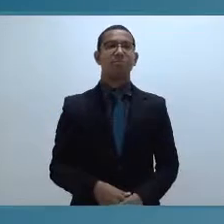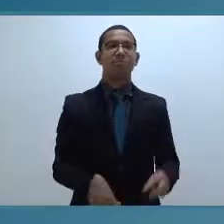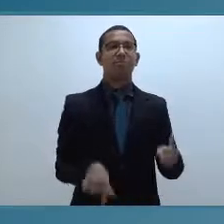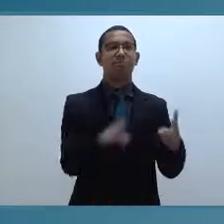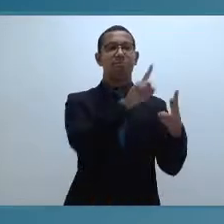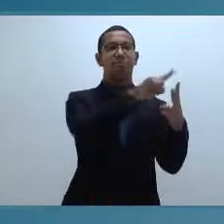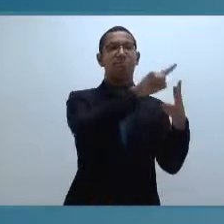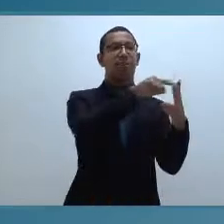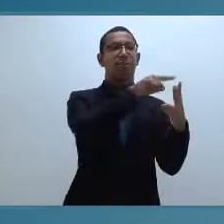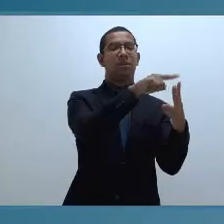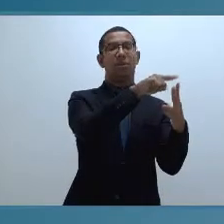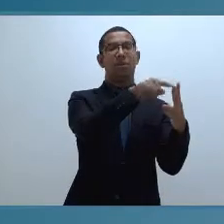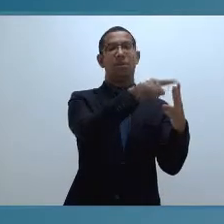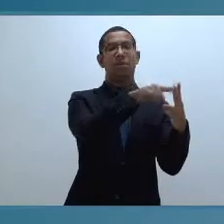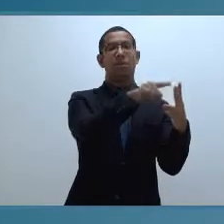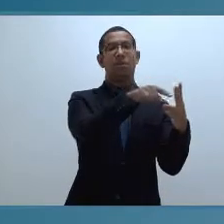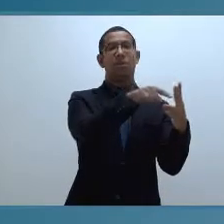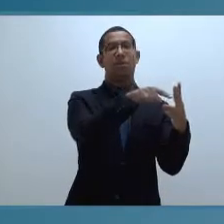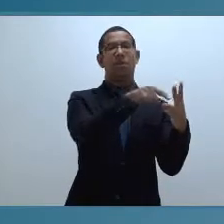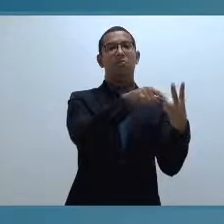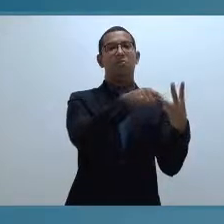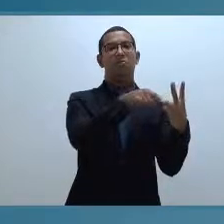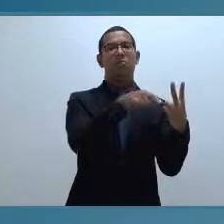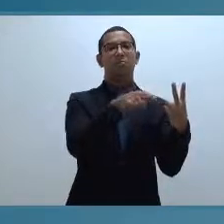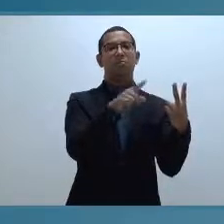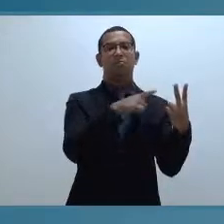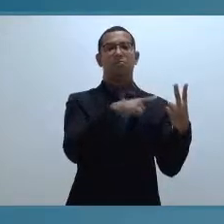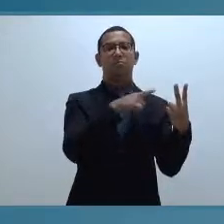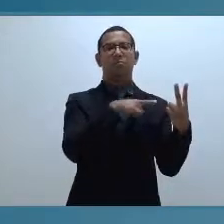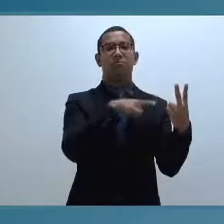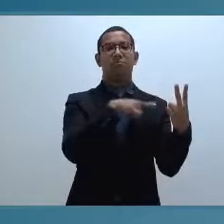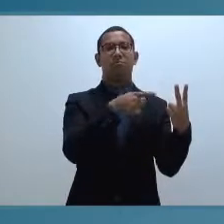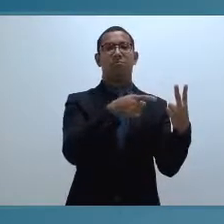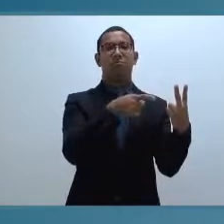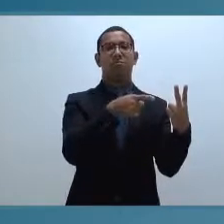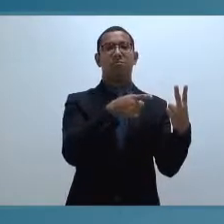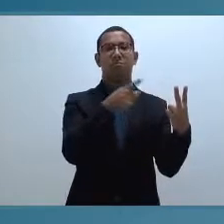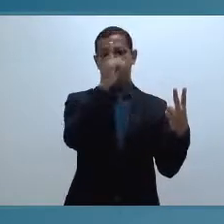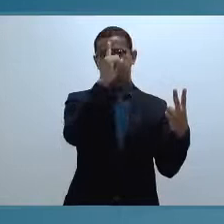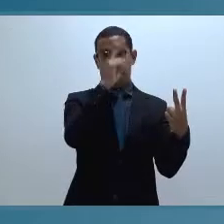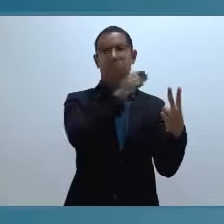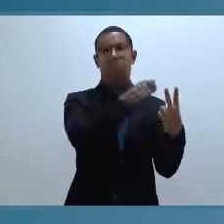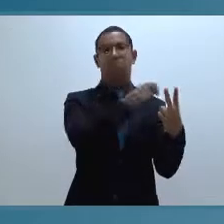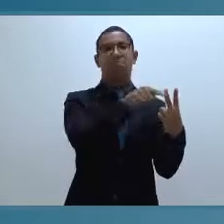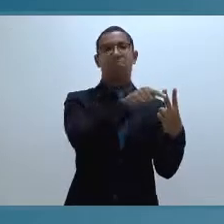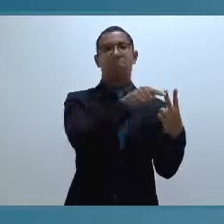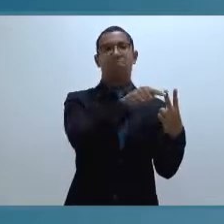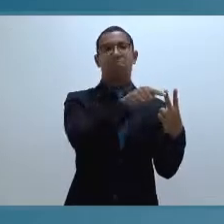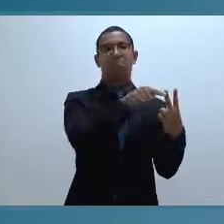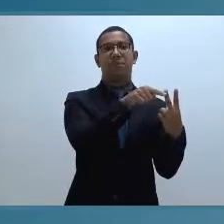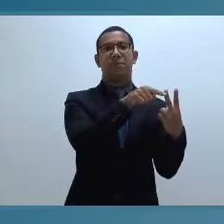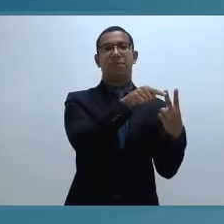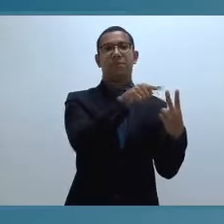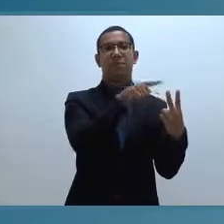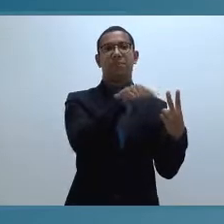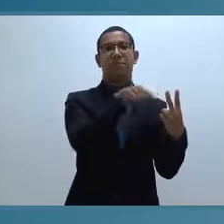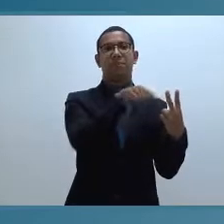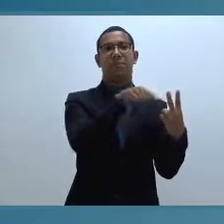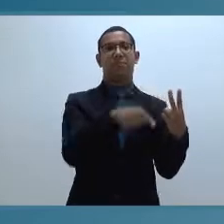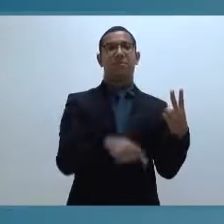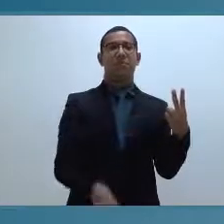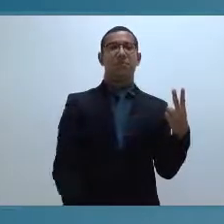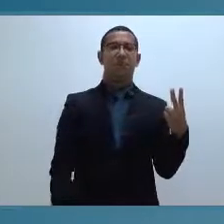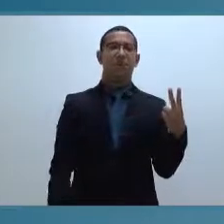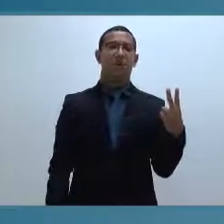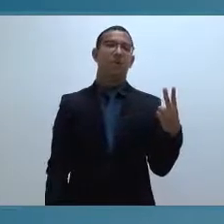sentido, eles estão respondidos se ele gosta, então, como não tem que falar, a relatora